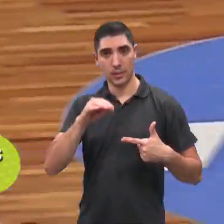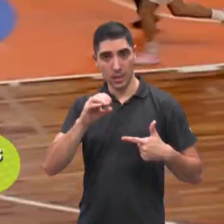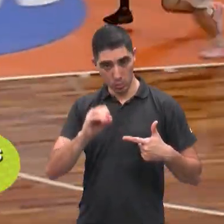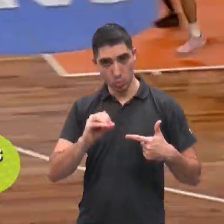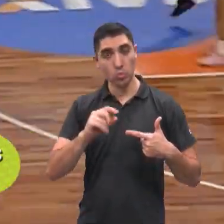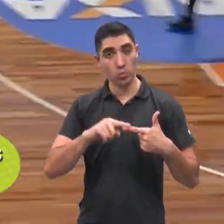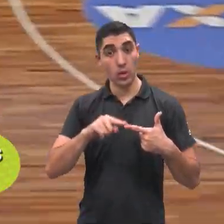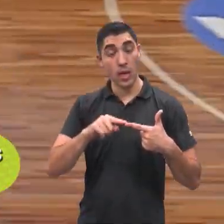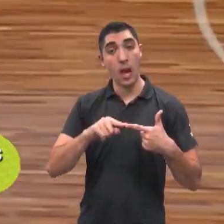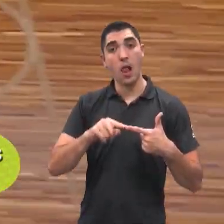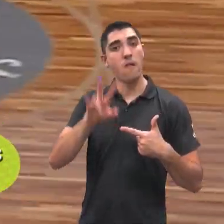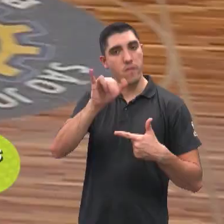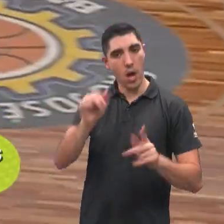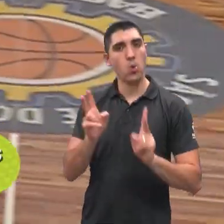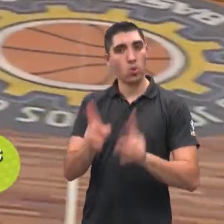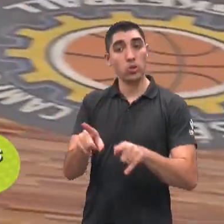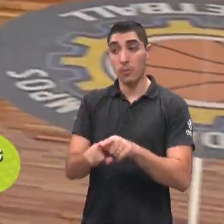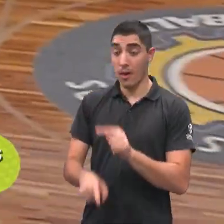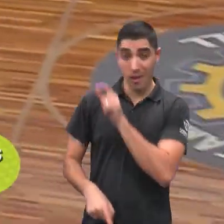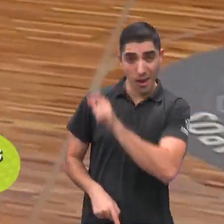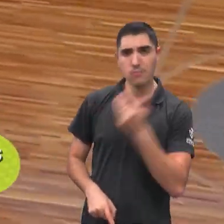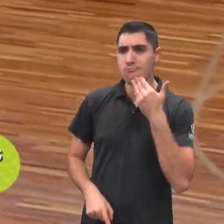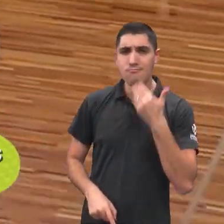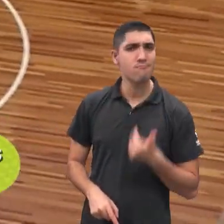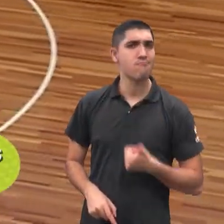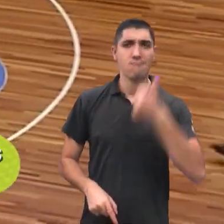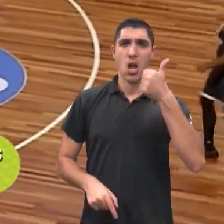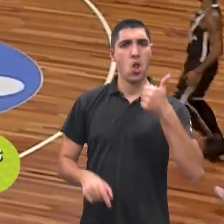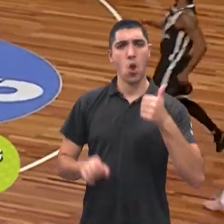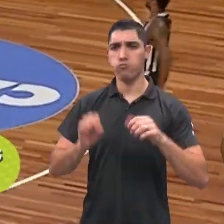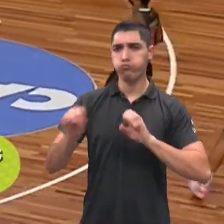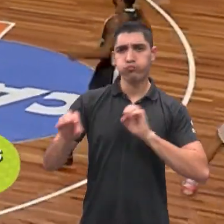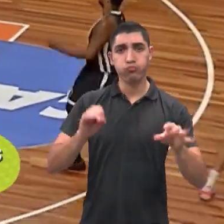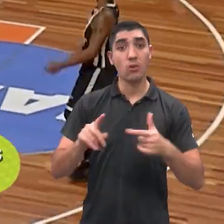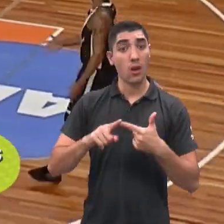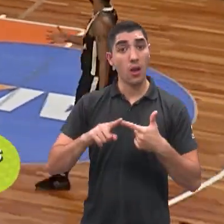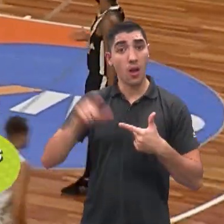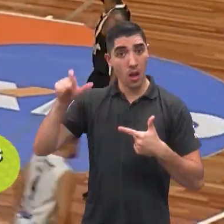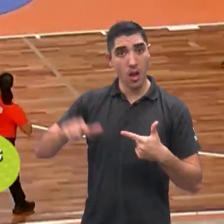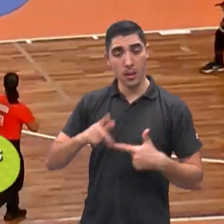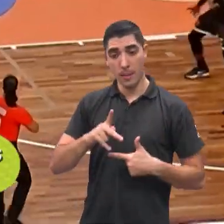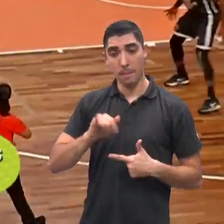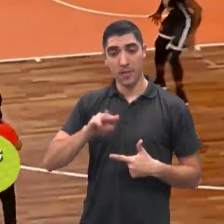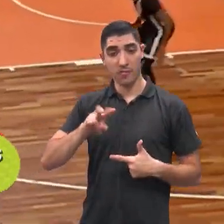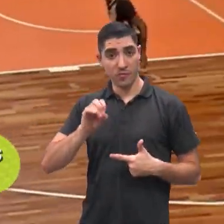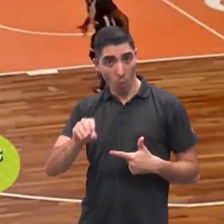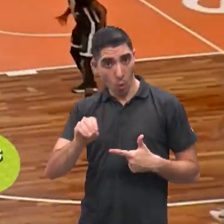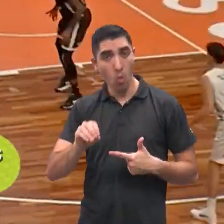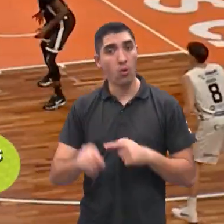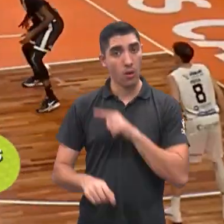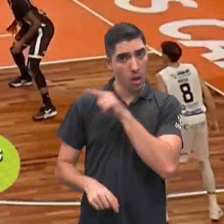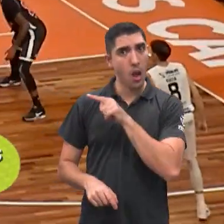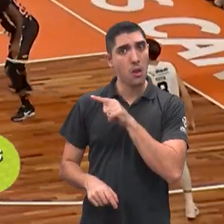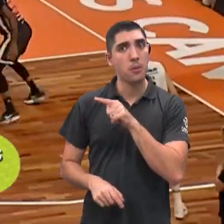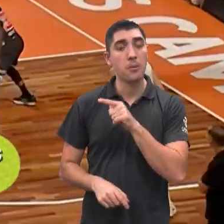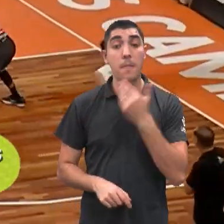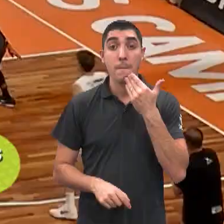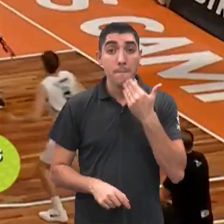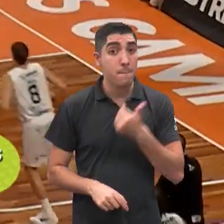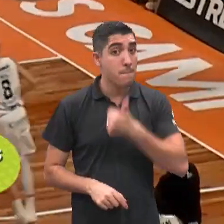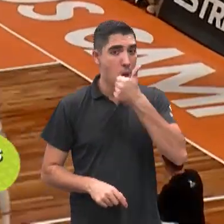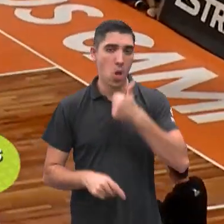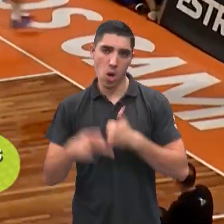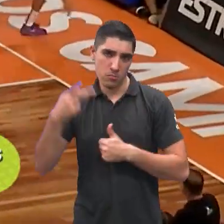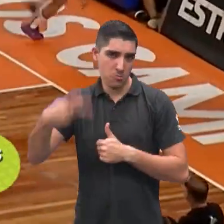temporada que terminou há alguns dias, também deve continuar. Ele que é ala pivô, ele que foi destacado como o melhor da equipe, né,